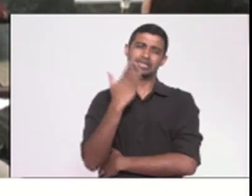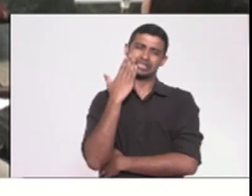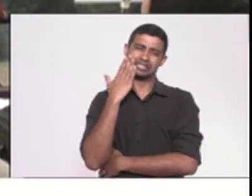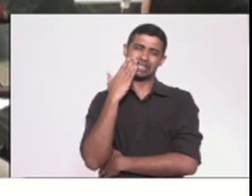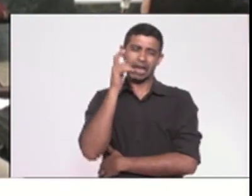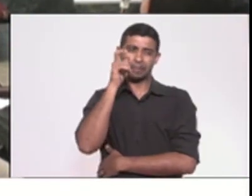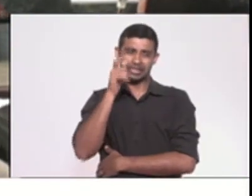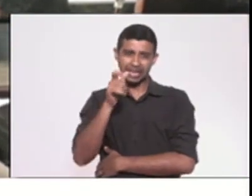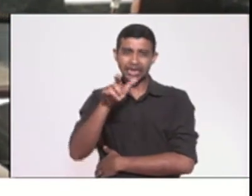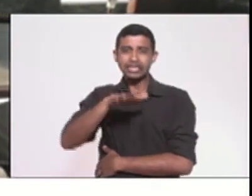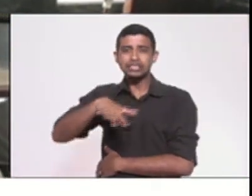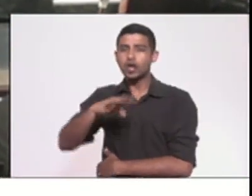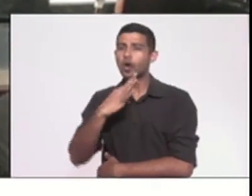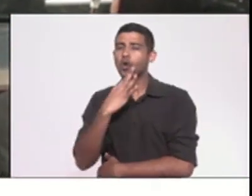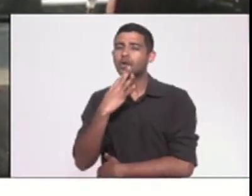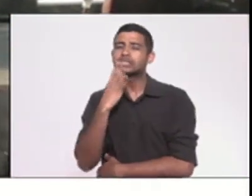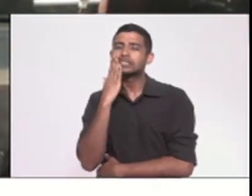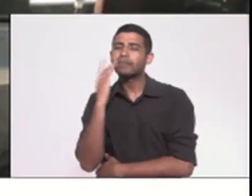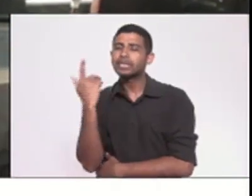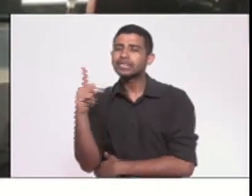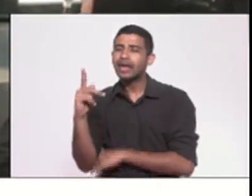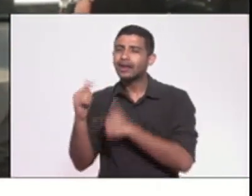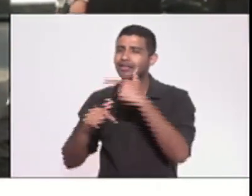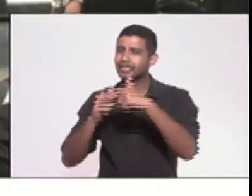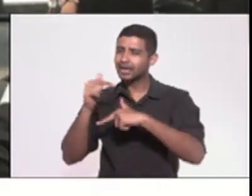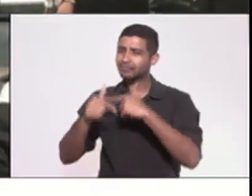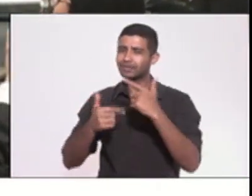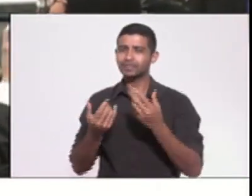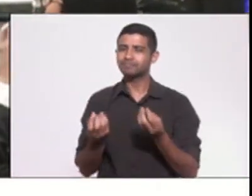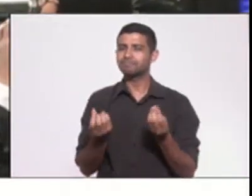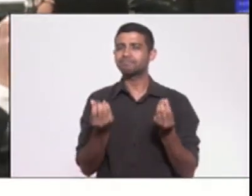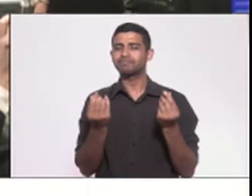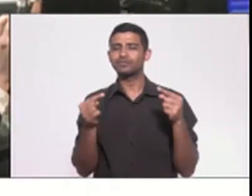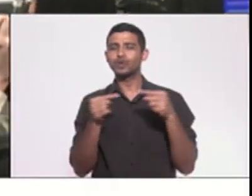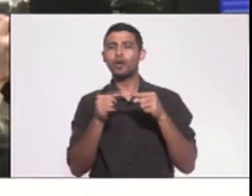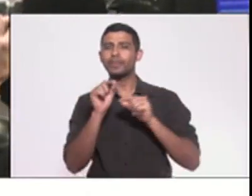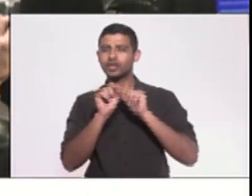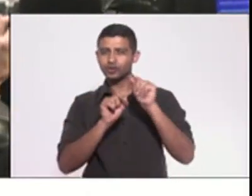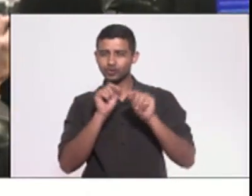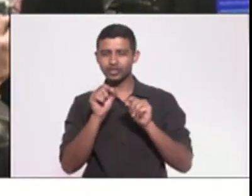interessaria conhecer o que ela vem fazendo, no sentido de